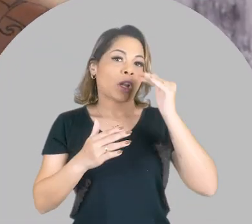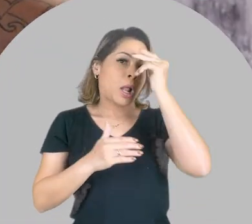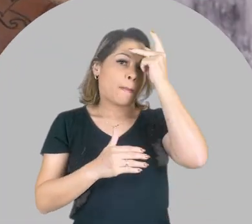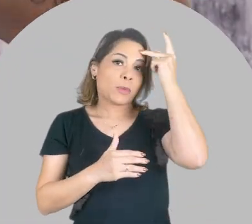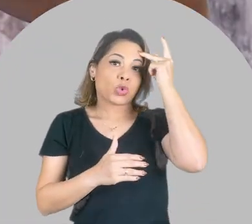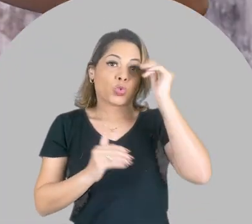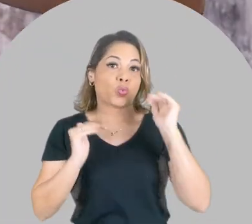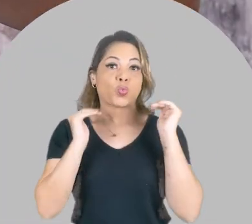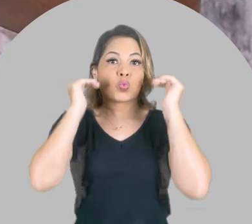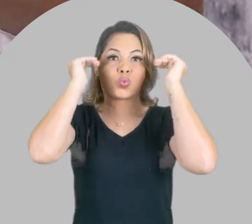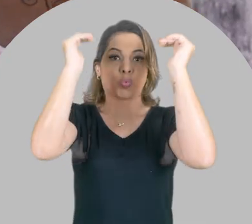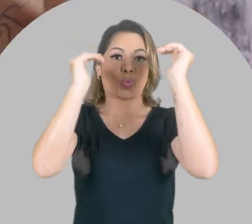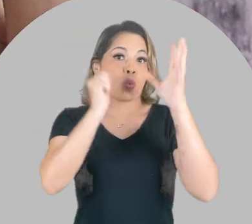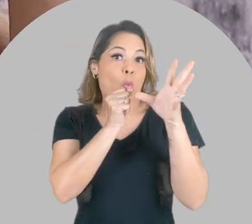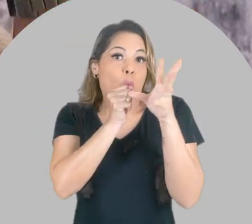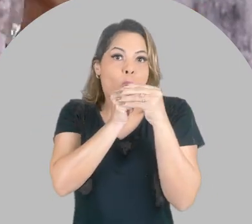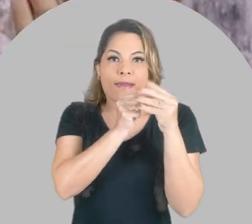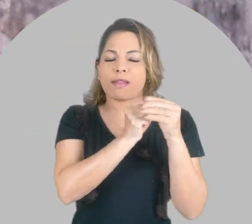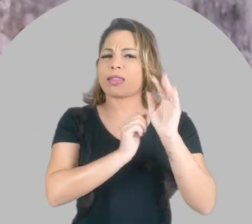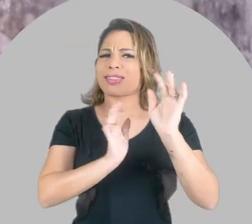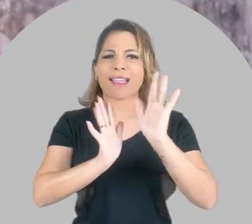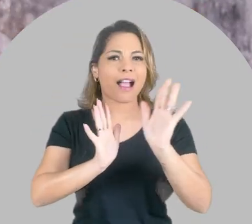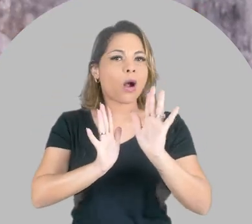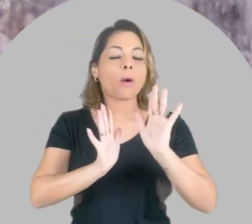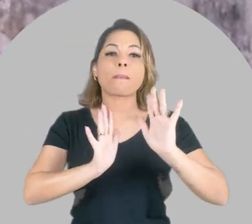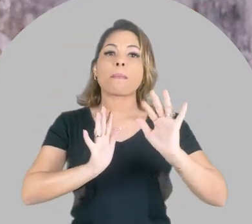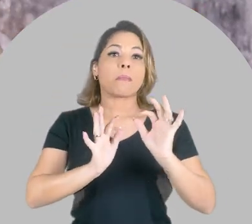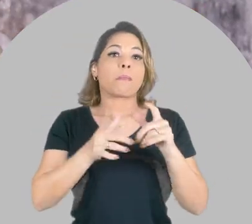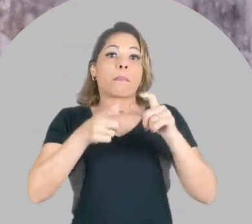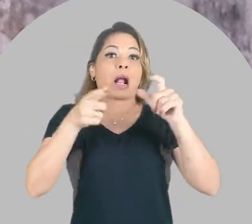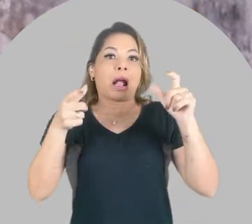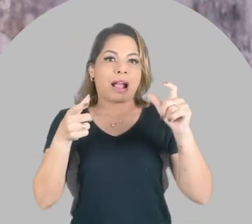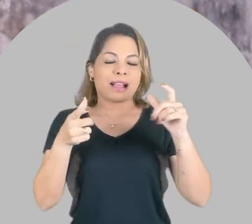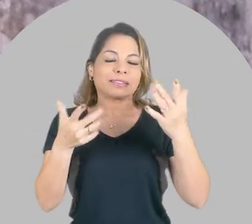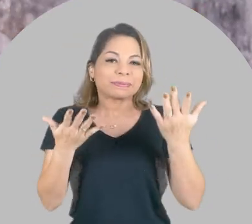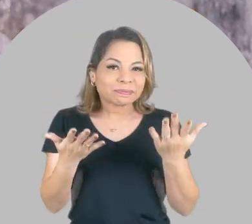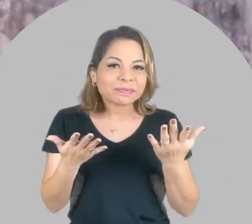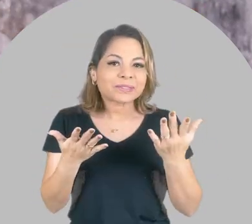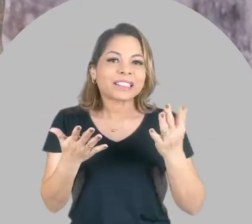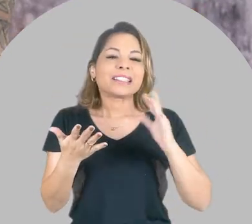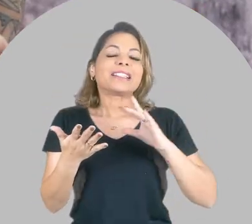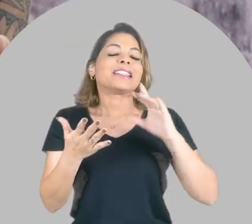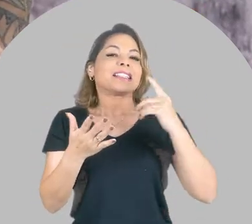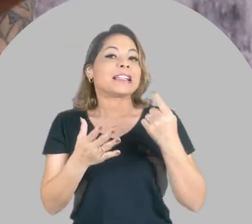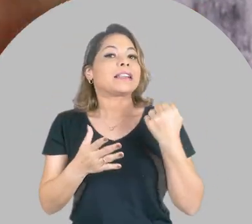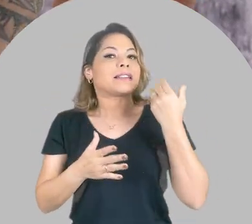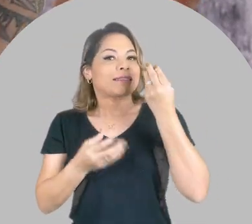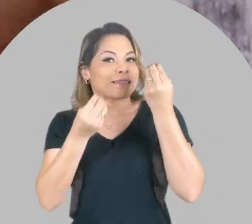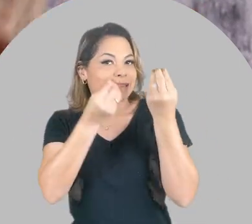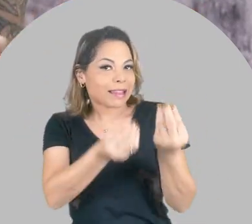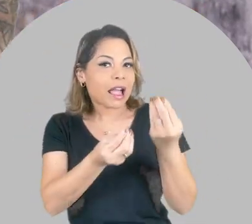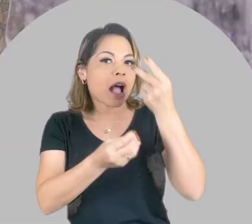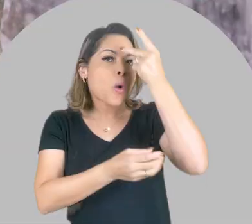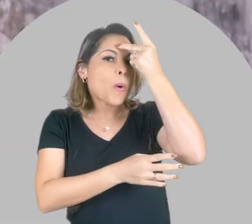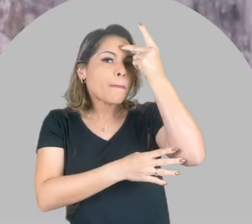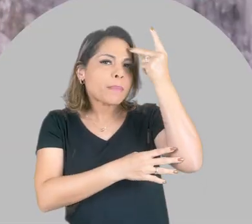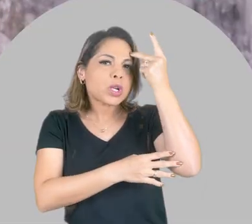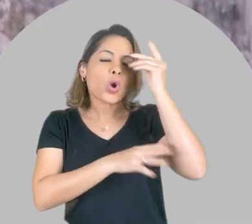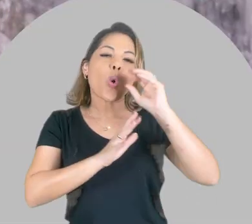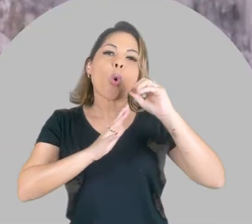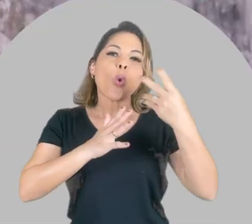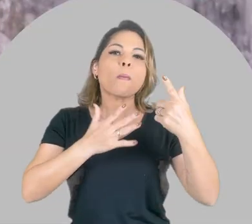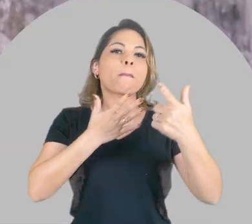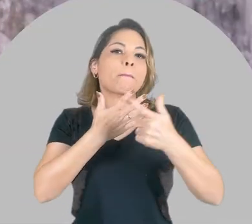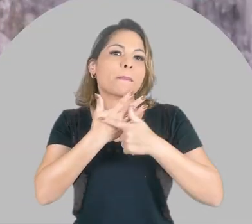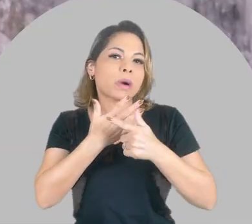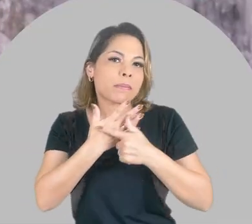de superioridade, né? O conhecimento é algo muito grande para a gente atribuir a uma pessoa